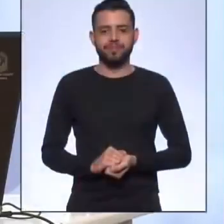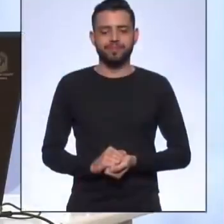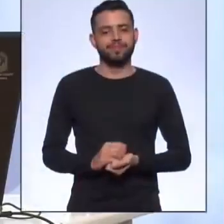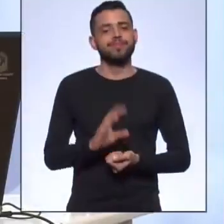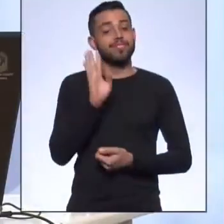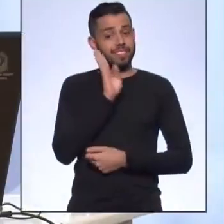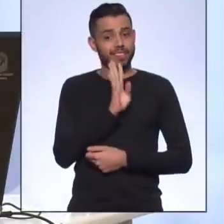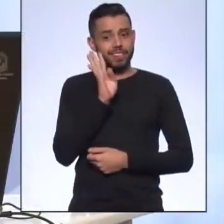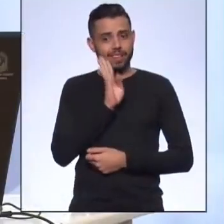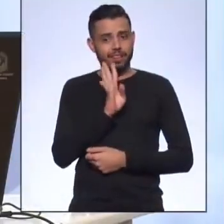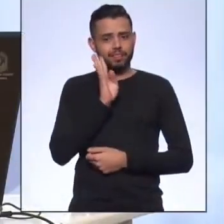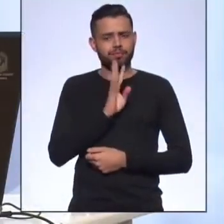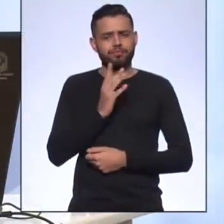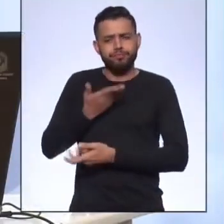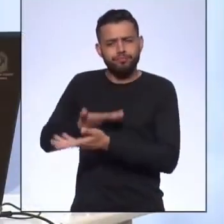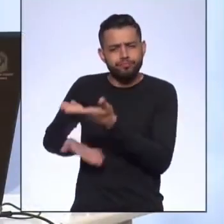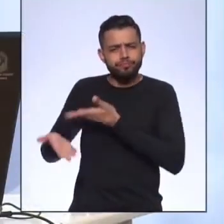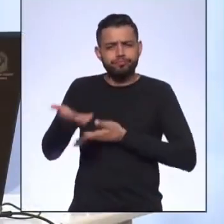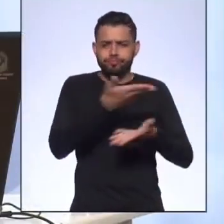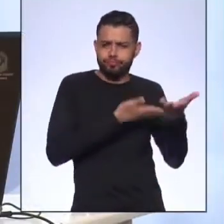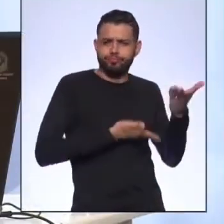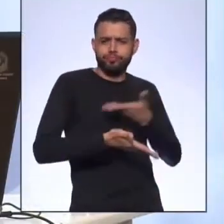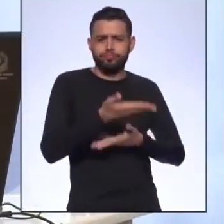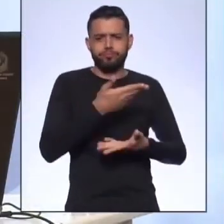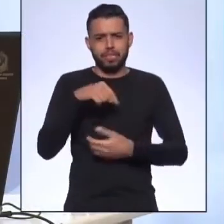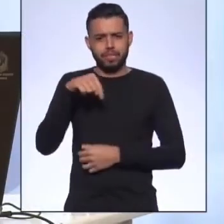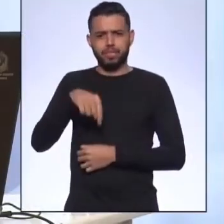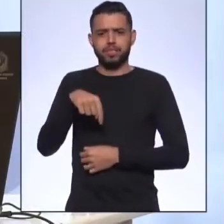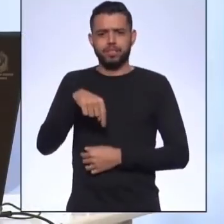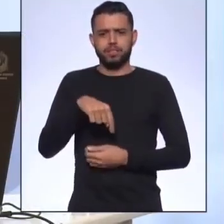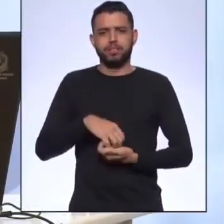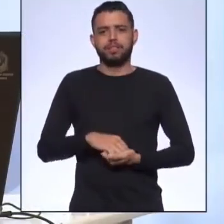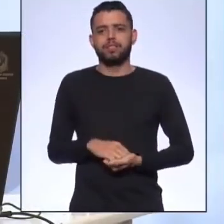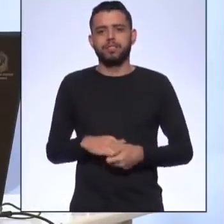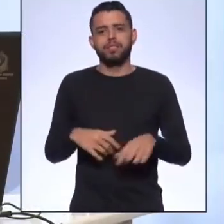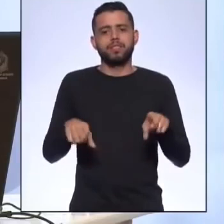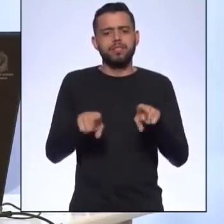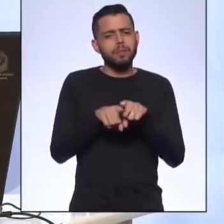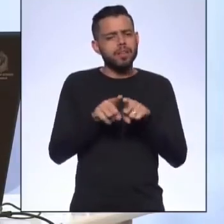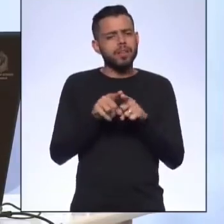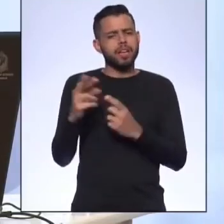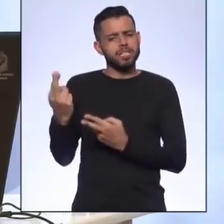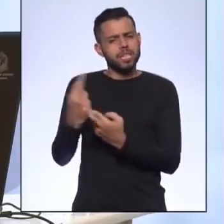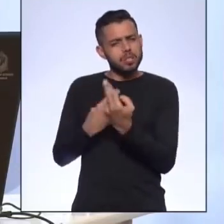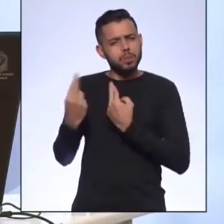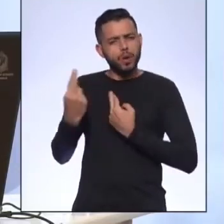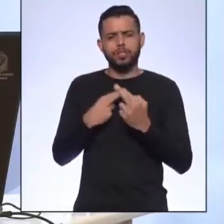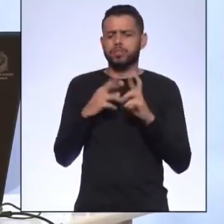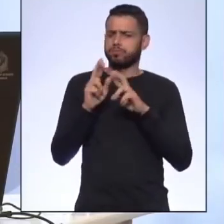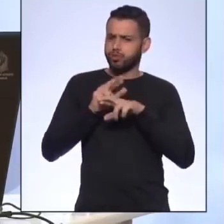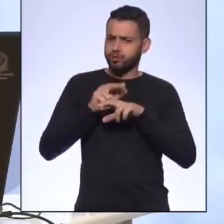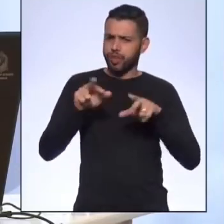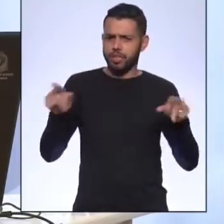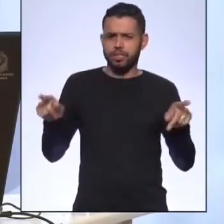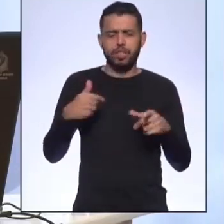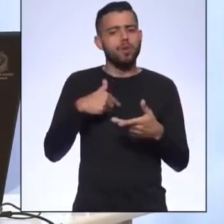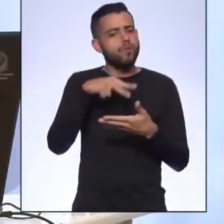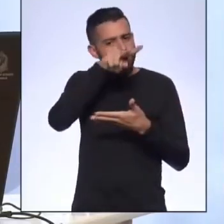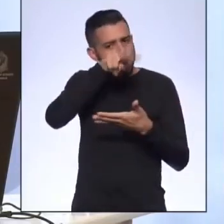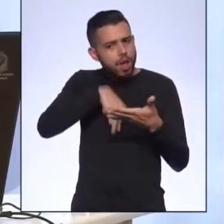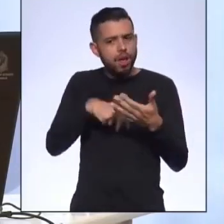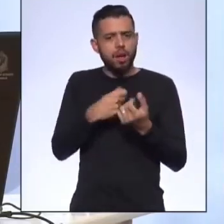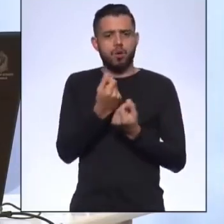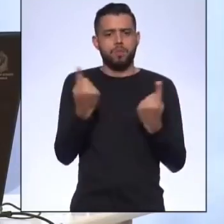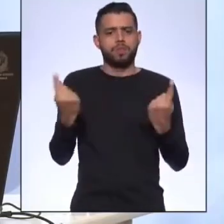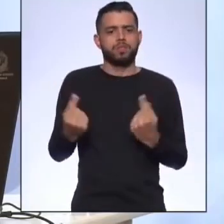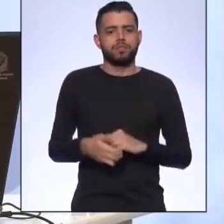Legal, pessoal. Bastante interação aqui, professora Daniela. E assim, as respostas são bem diversificadas, tá? Eu vou ler aqui algumas, tá?